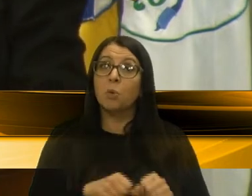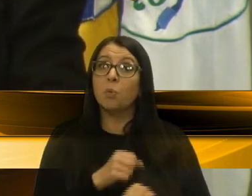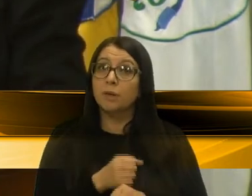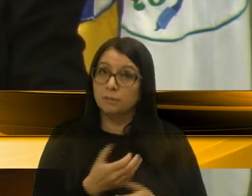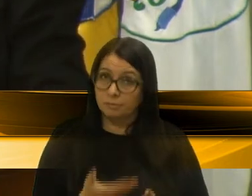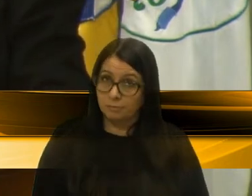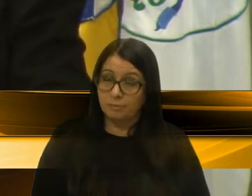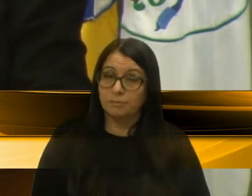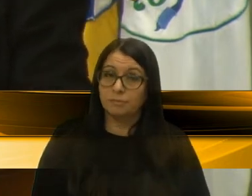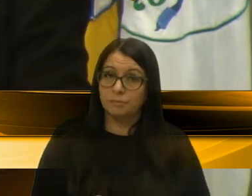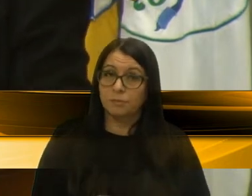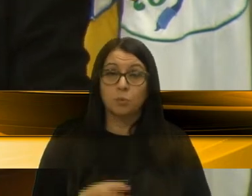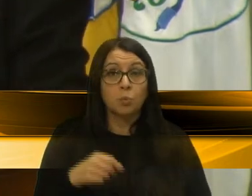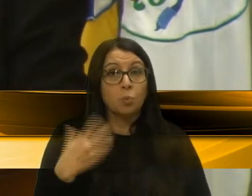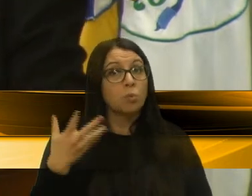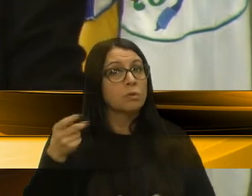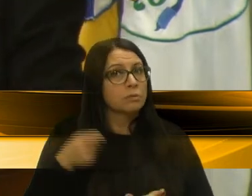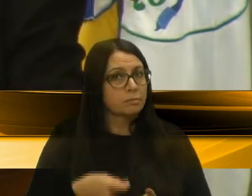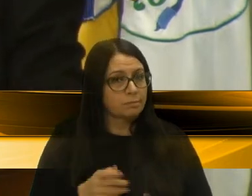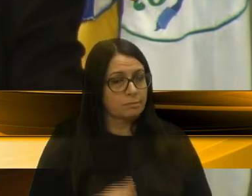né? Quando pagam,